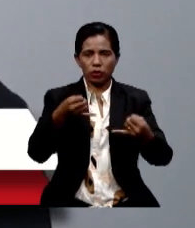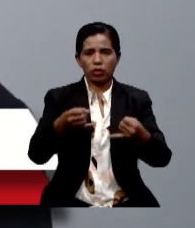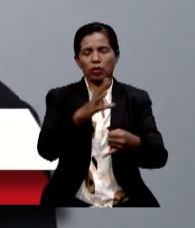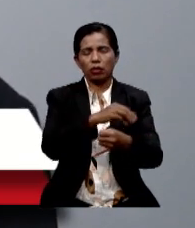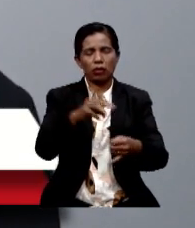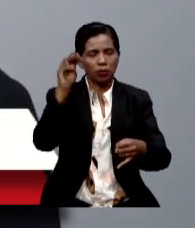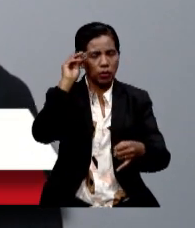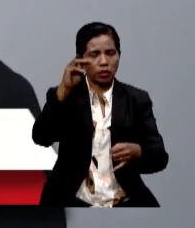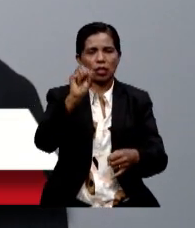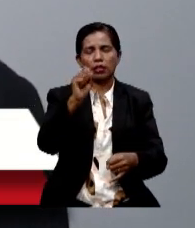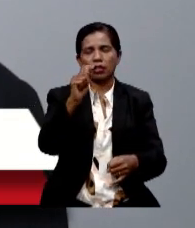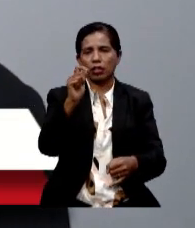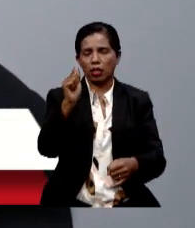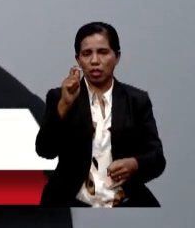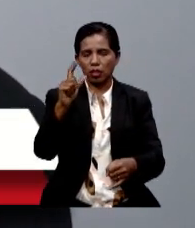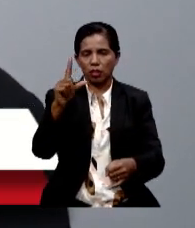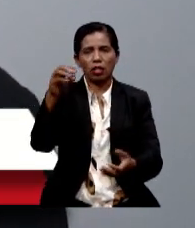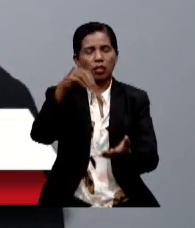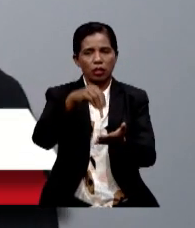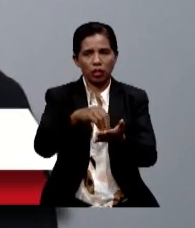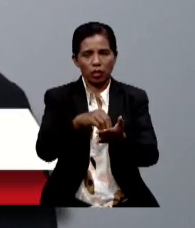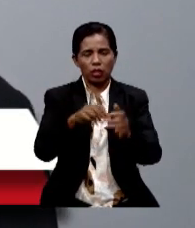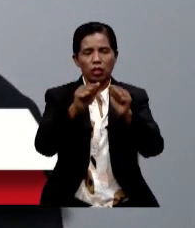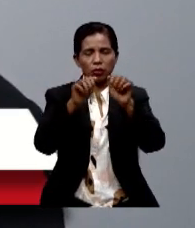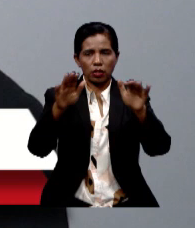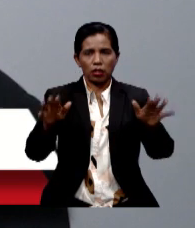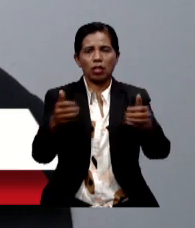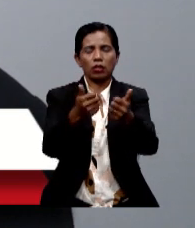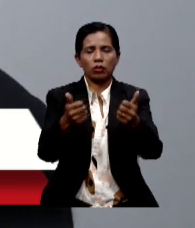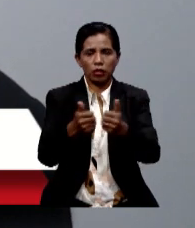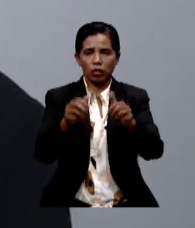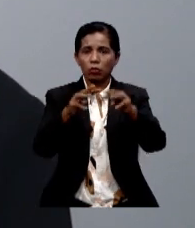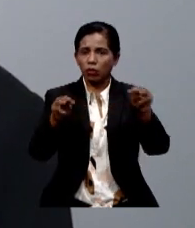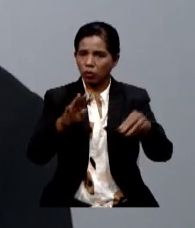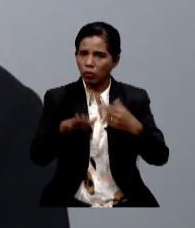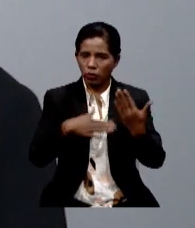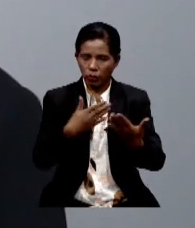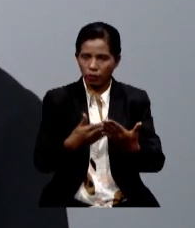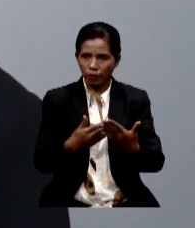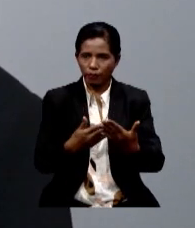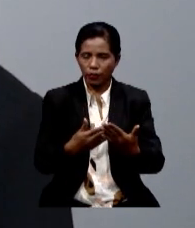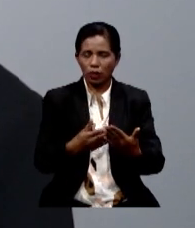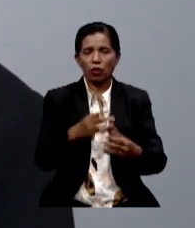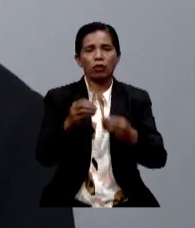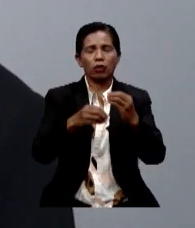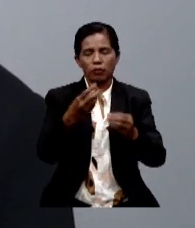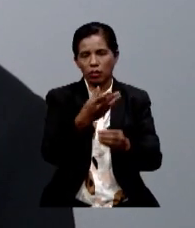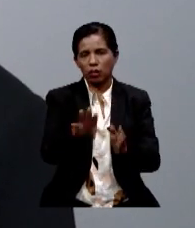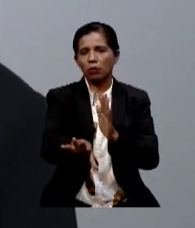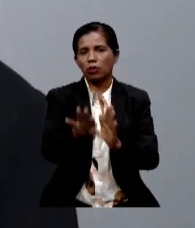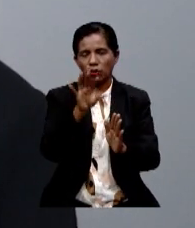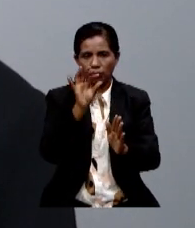Estatal, interorgânica, né? Hatumba e a administrador autoridade municipal Sira. Sobre o assunto de hoje, a gente pode falar,